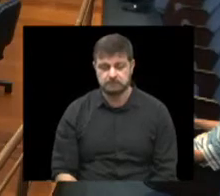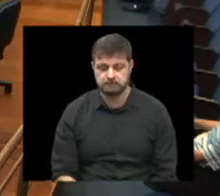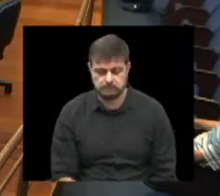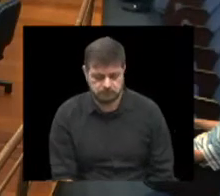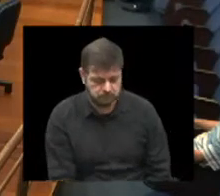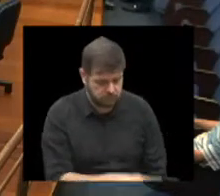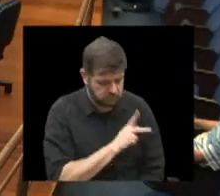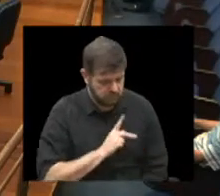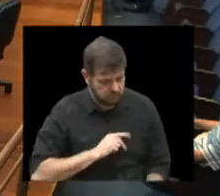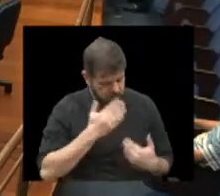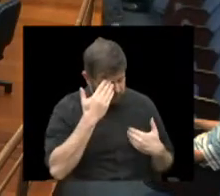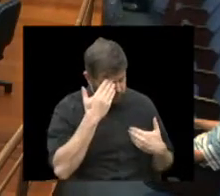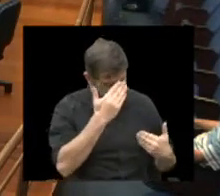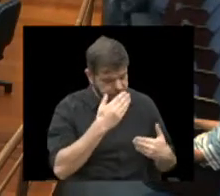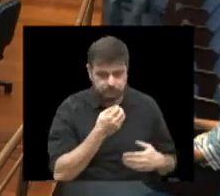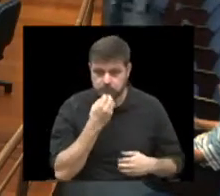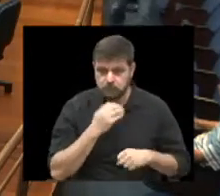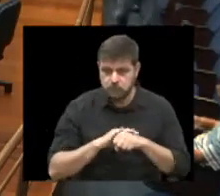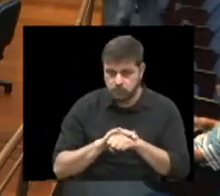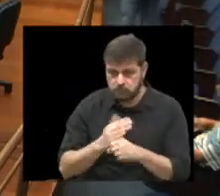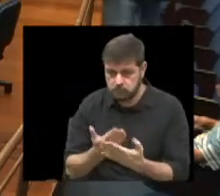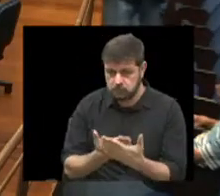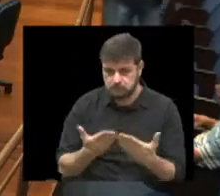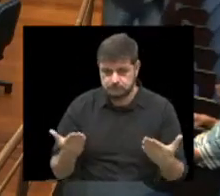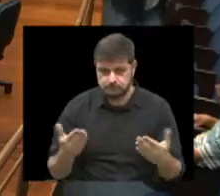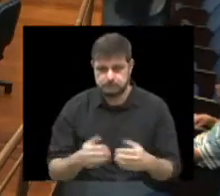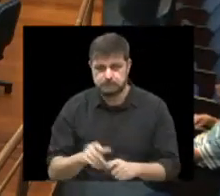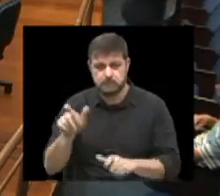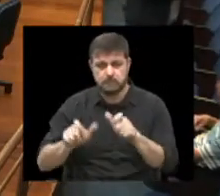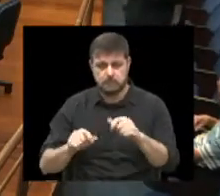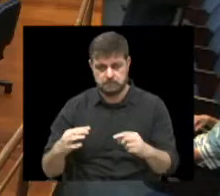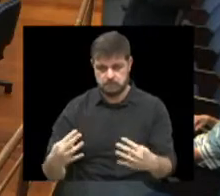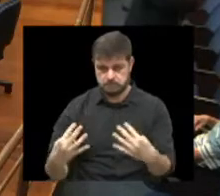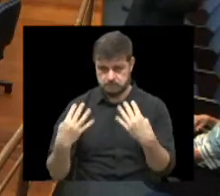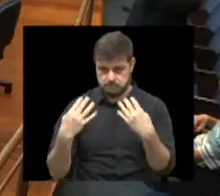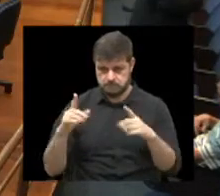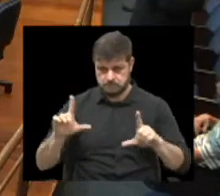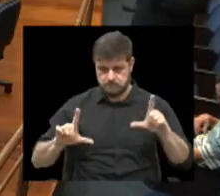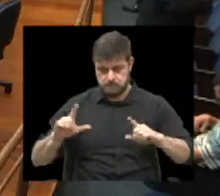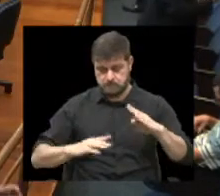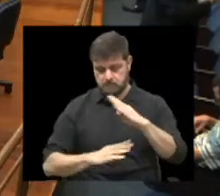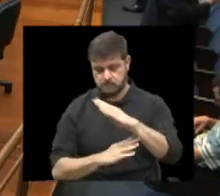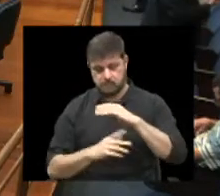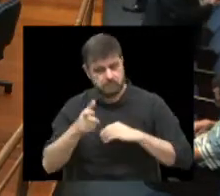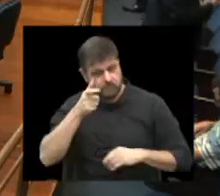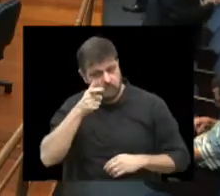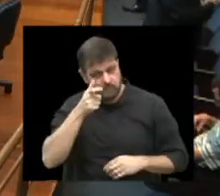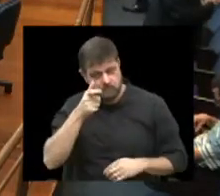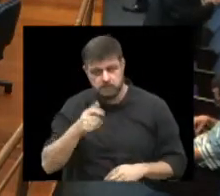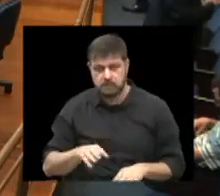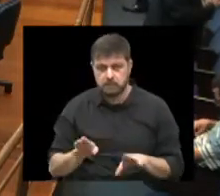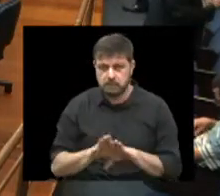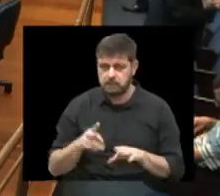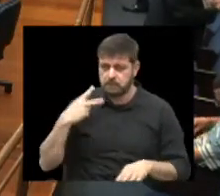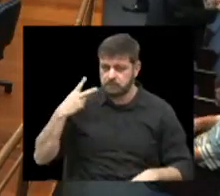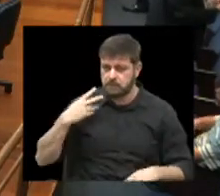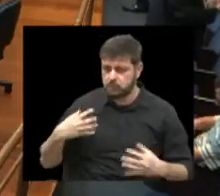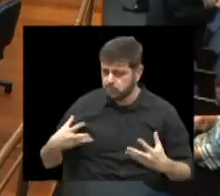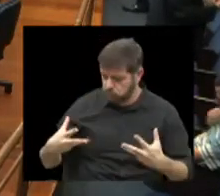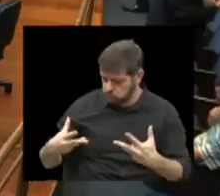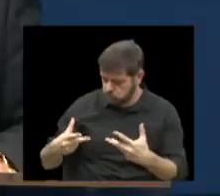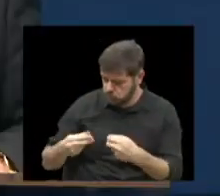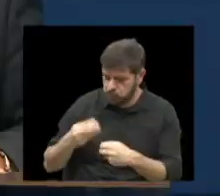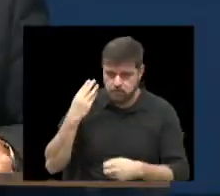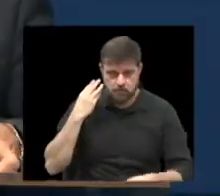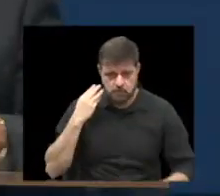Obrigado, presidente. Senhoras e senhores, boa noite. Aqueles que nos assistem na TV Câmara, vereadora, vereadores,